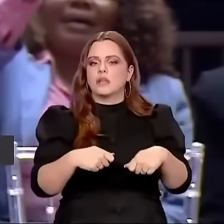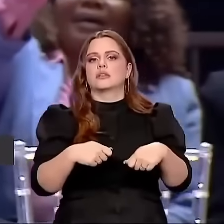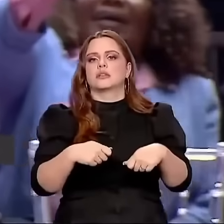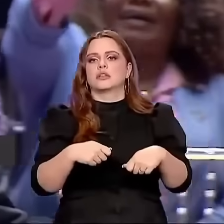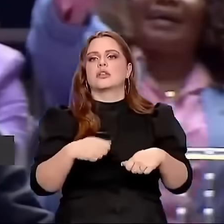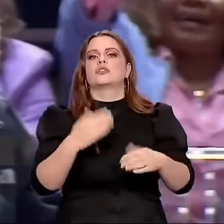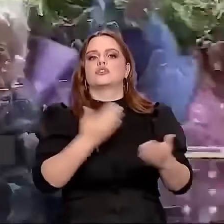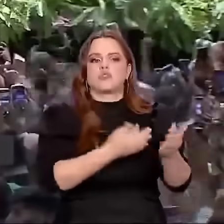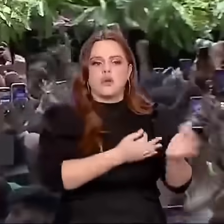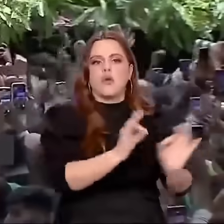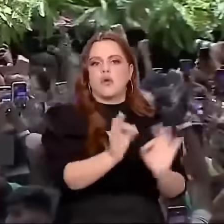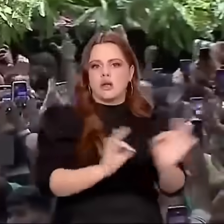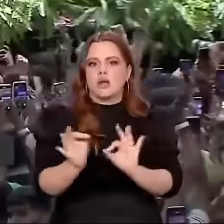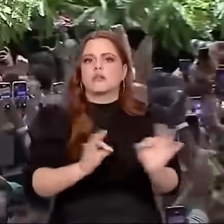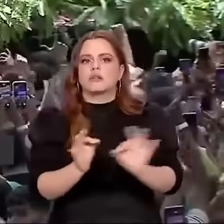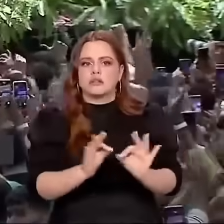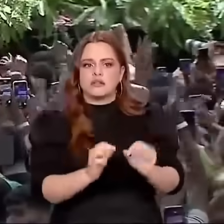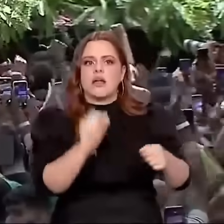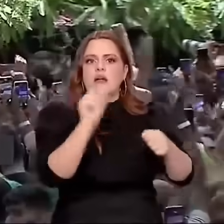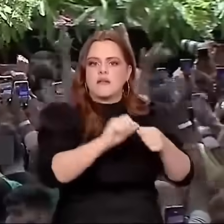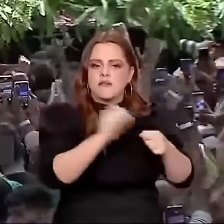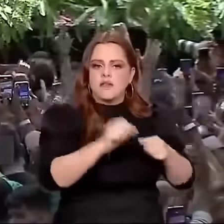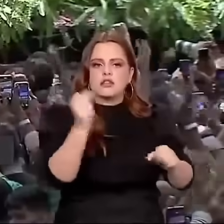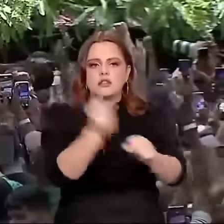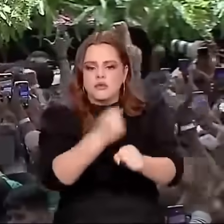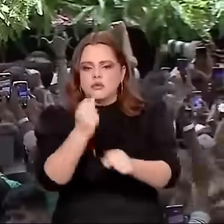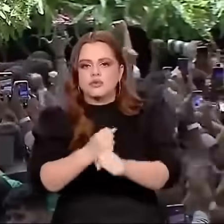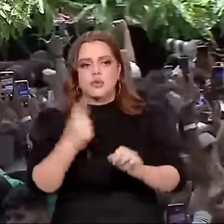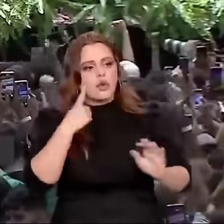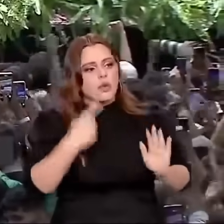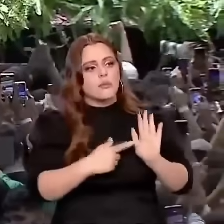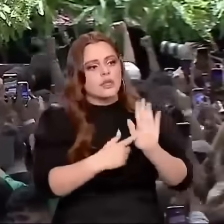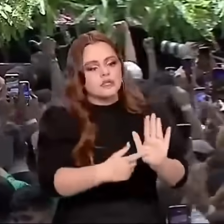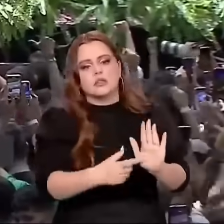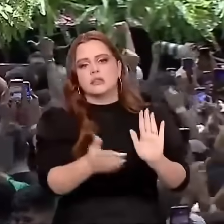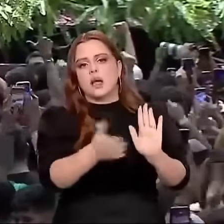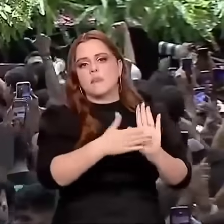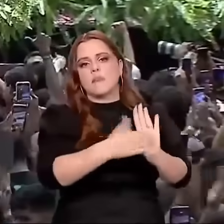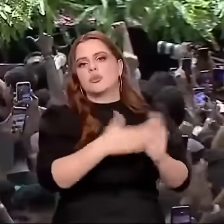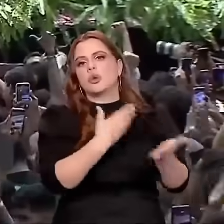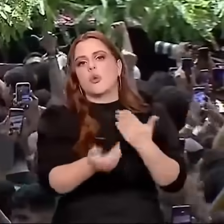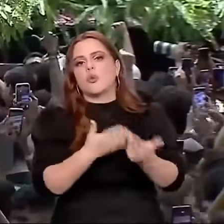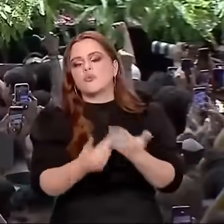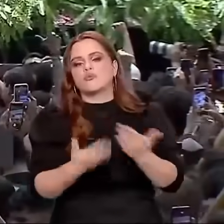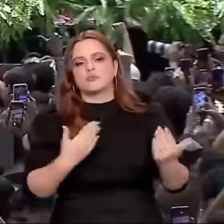de reivindicação que vocês apresentaram.